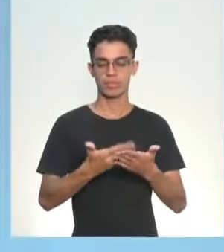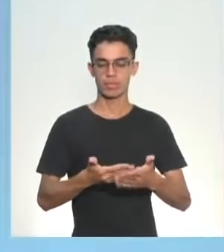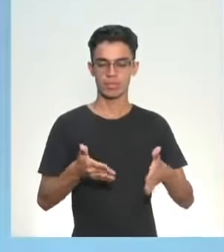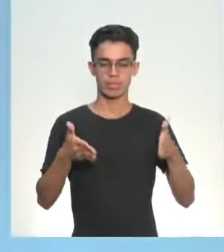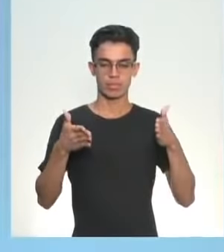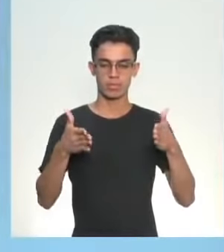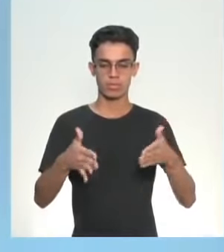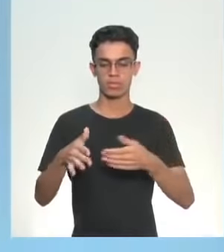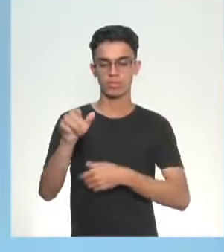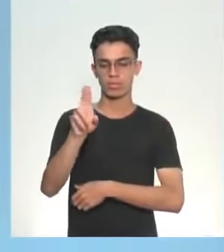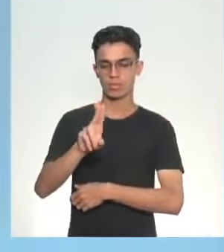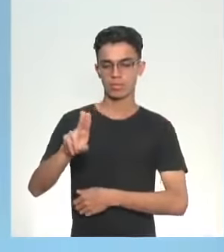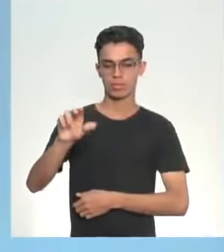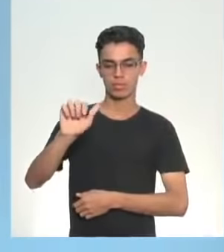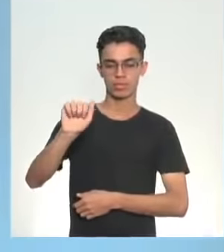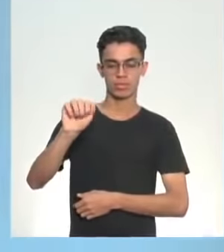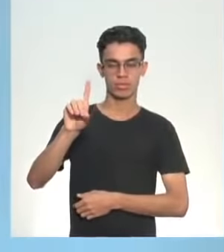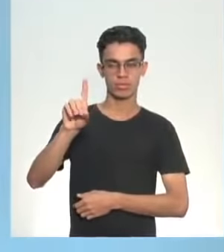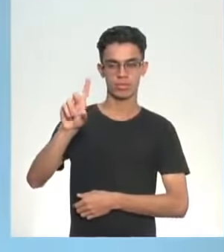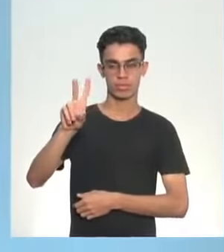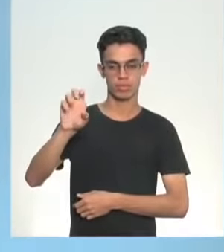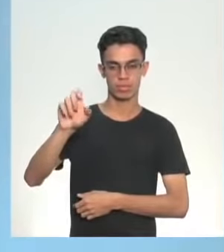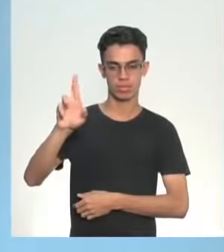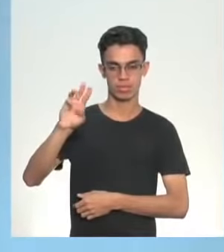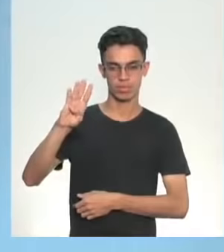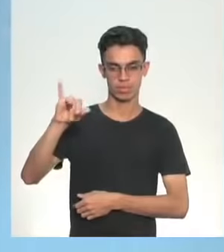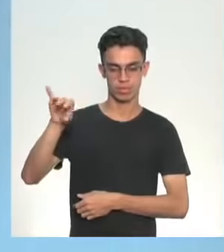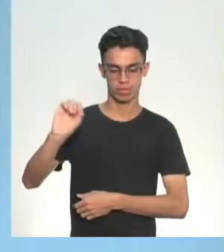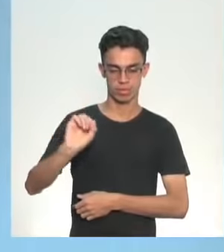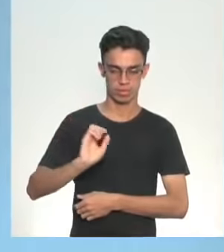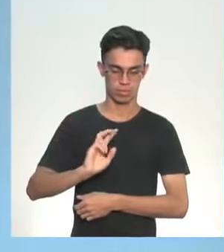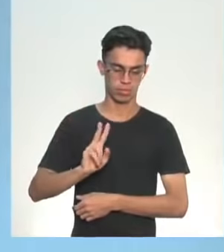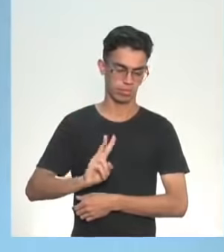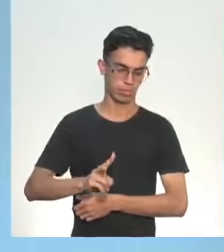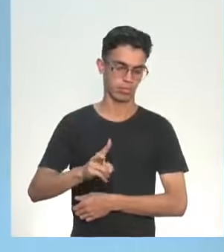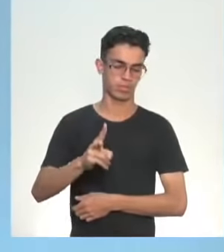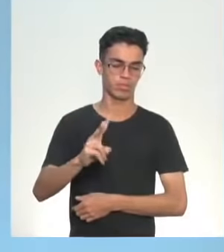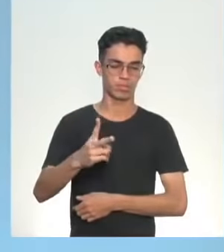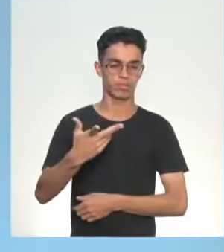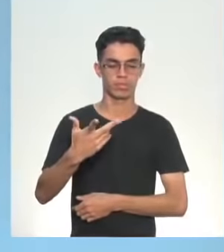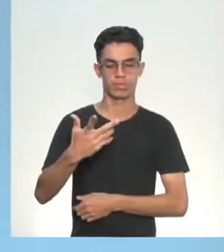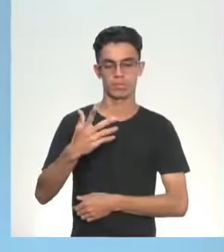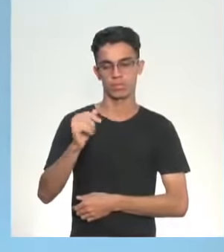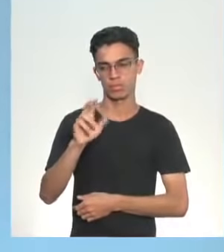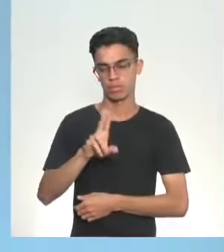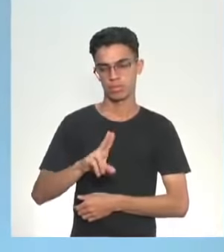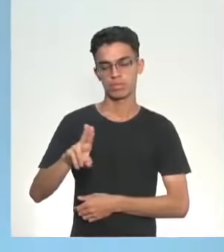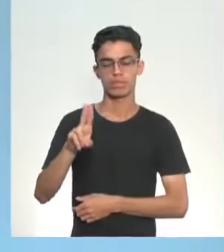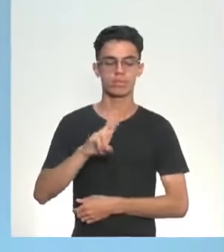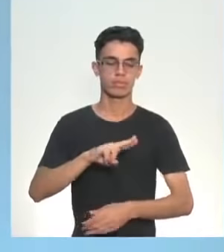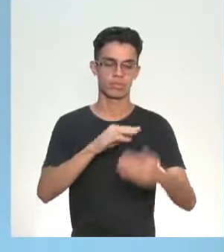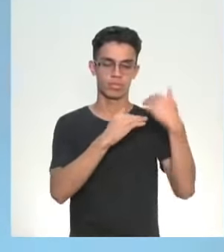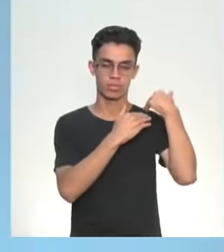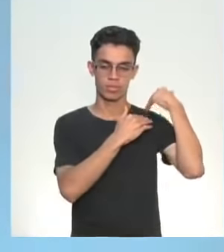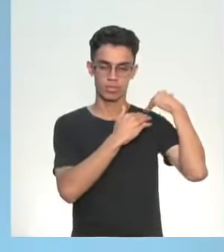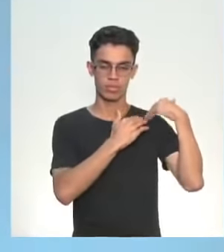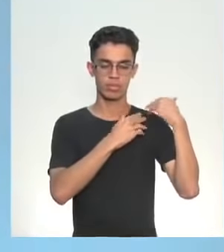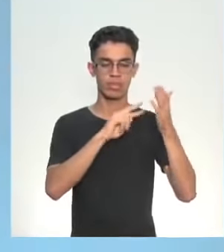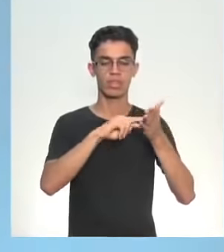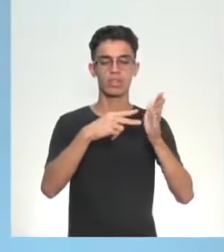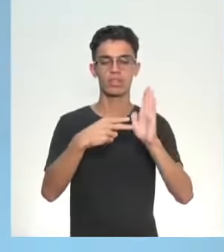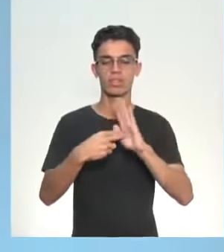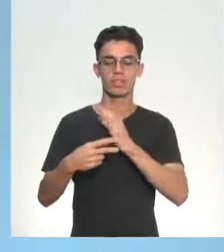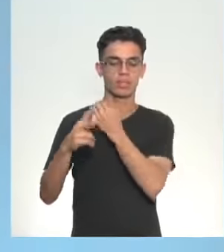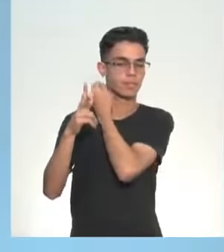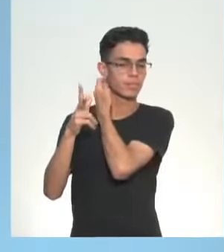aula vocês vão usar aí os advérbios de frequência vão vão trabalhar aí com um pouquinho de consumo responsável o que que é isso